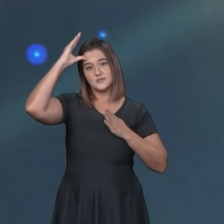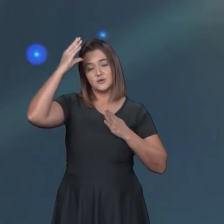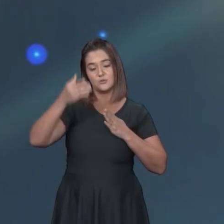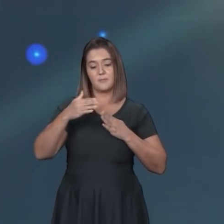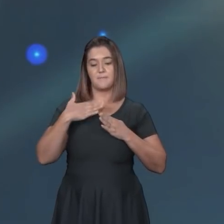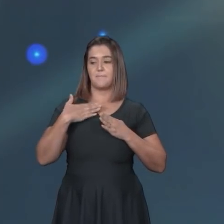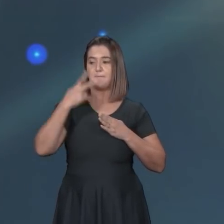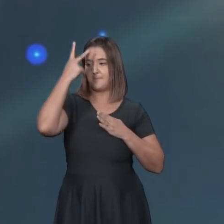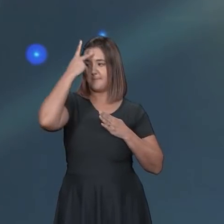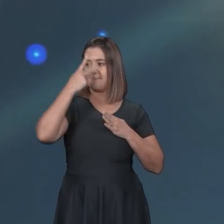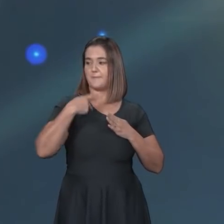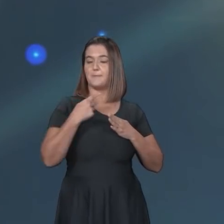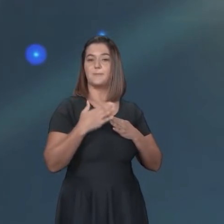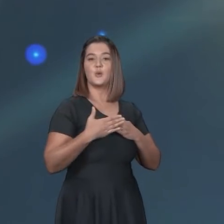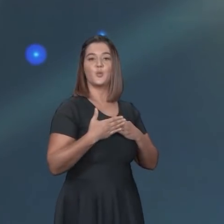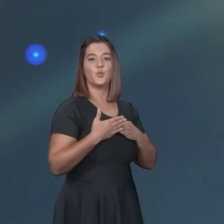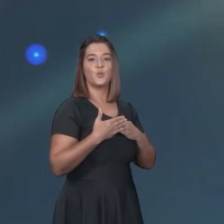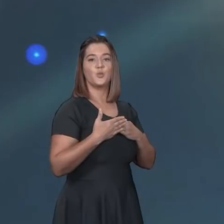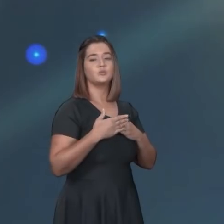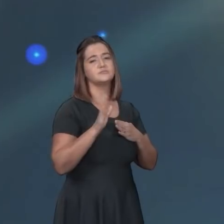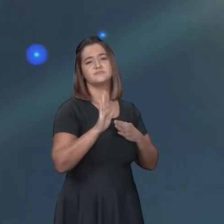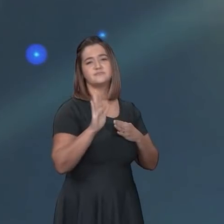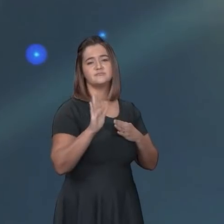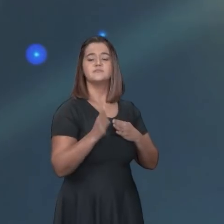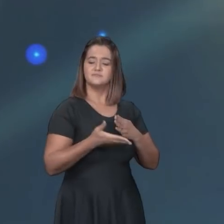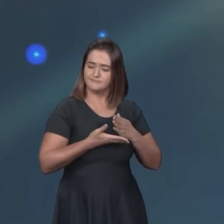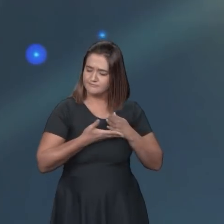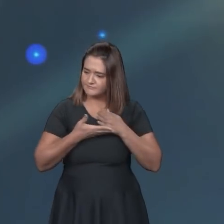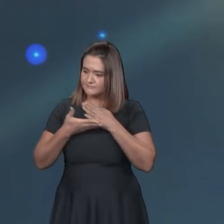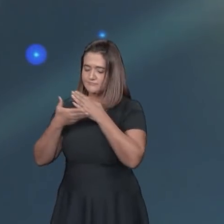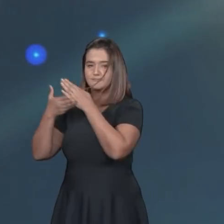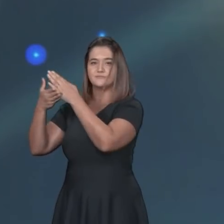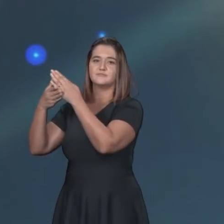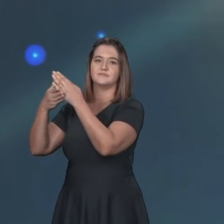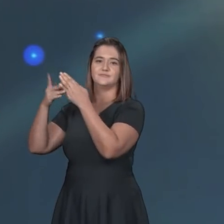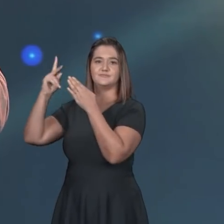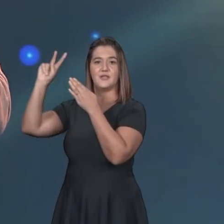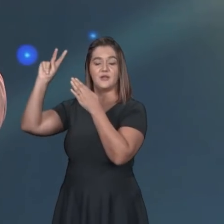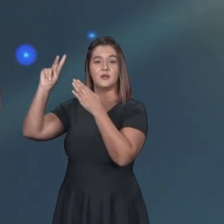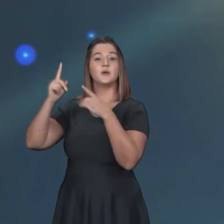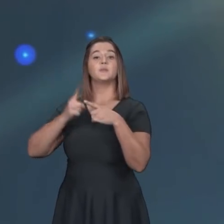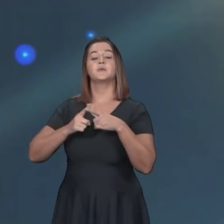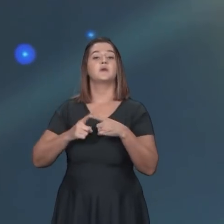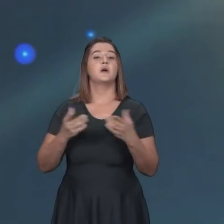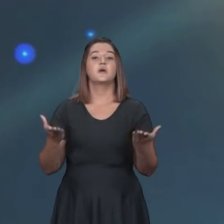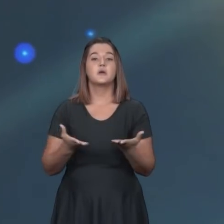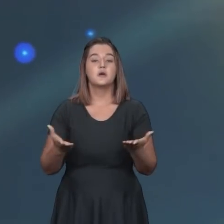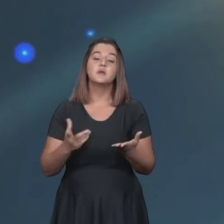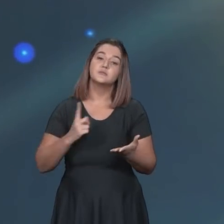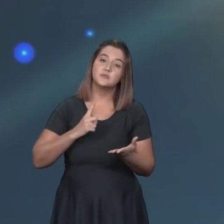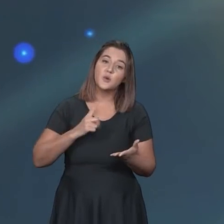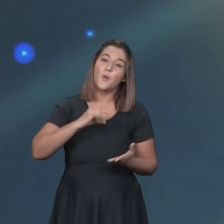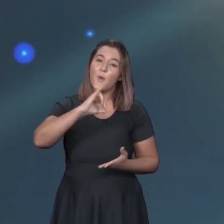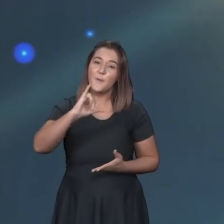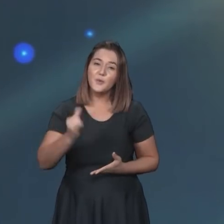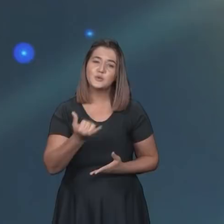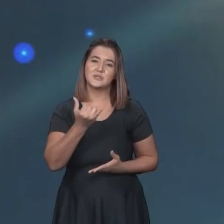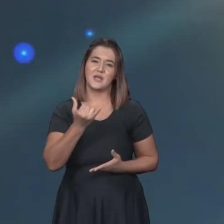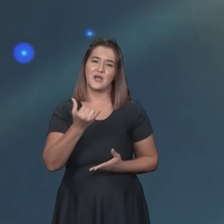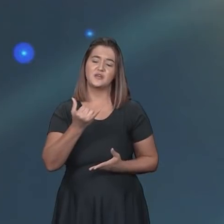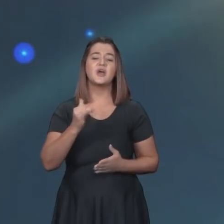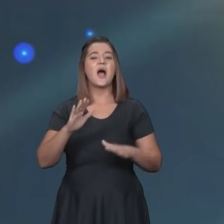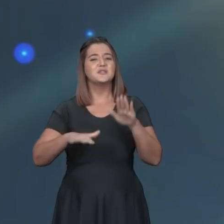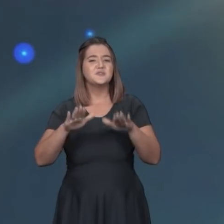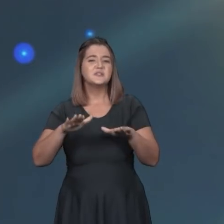E eu vou repetir aqui o mesmo convite que eu fiz ontem. Porque agora que eu estou tendo a oportunidade de, durante o dia, receber